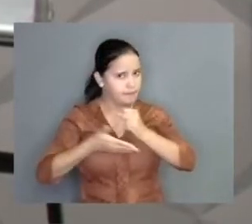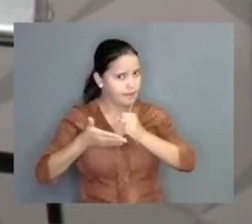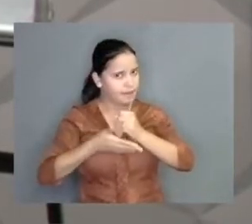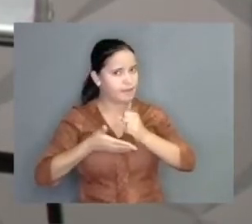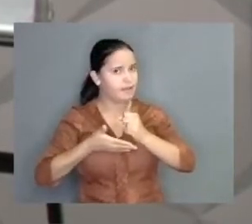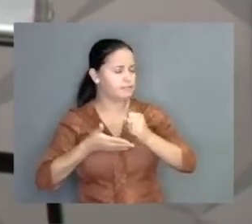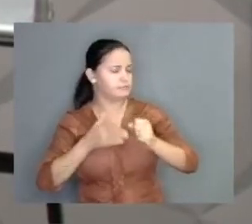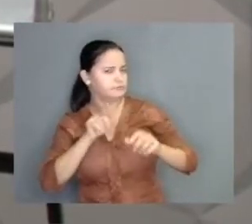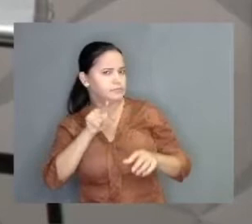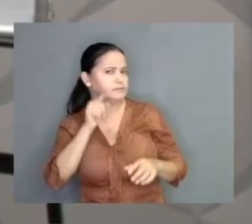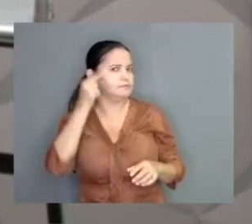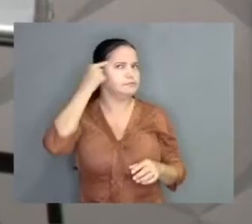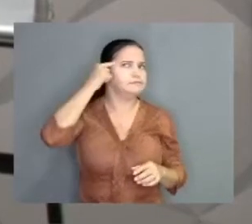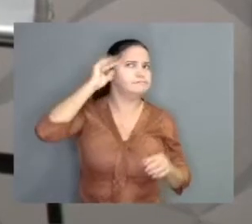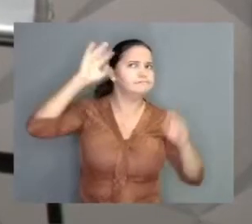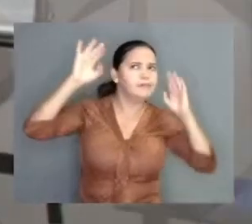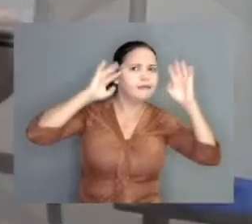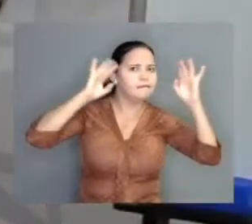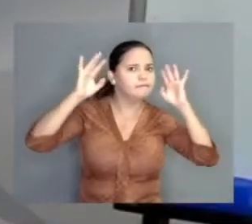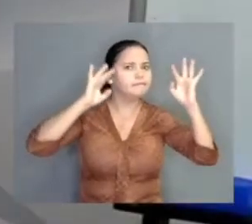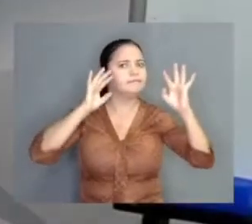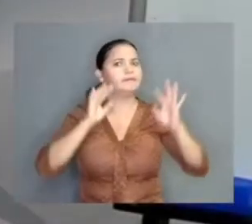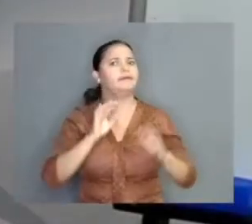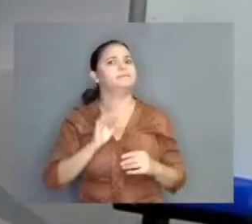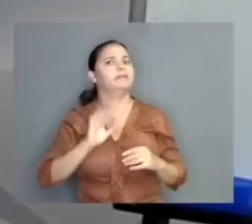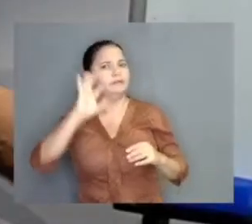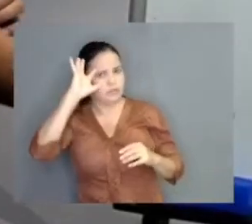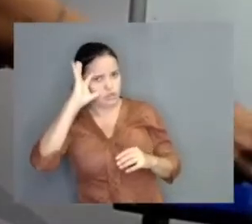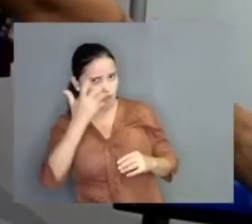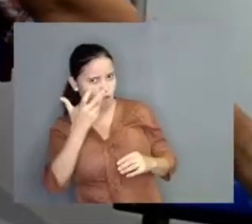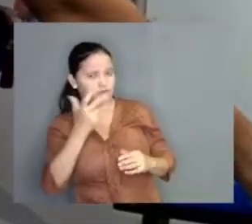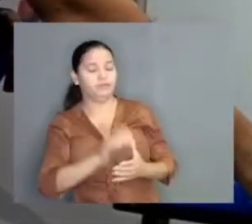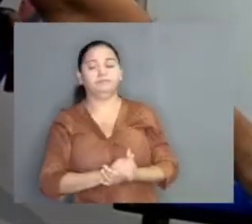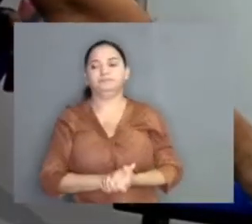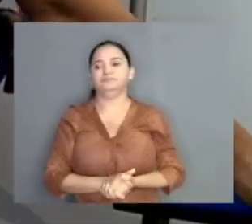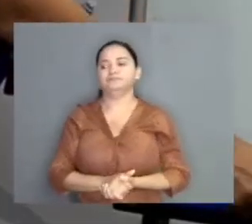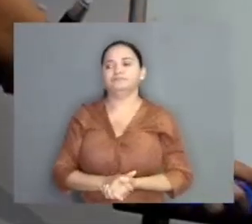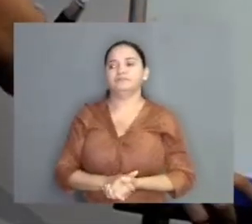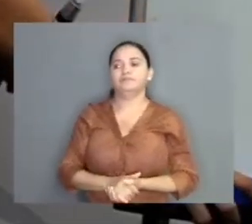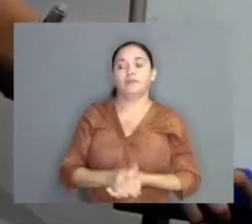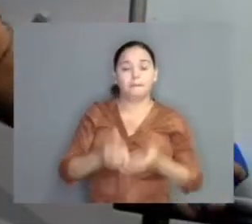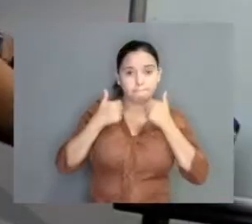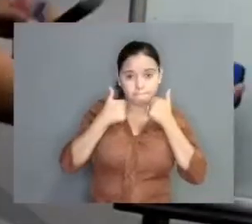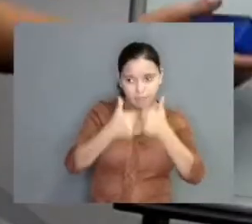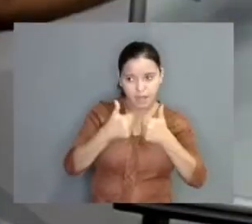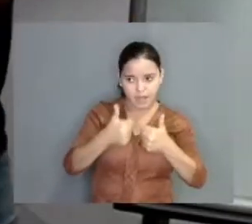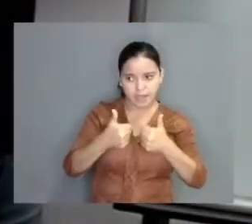resolver aqui e aplicar o que a gente viu. Beleza? Então, vamos para